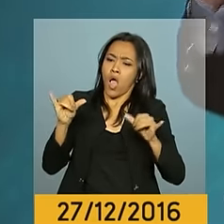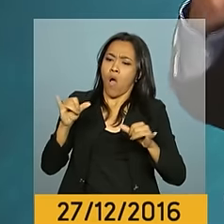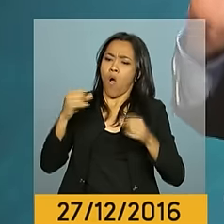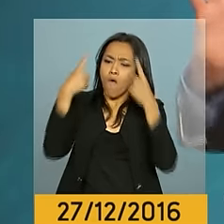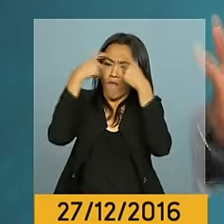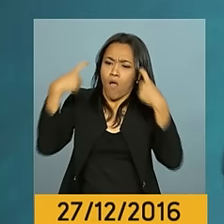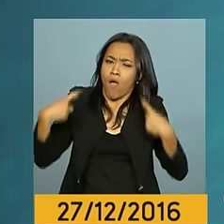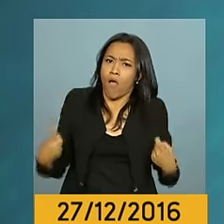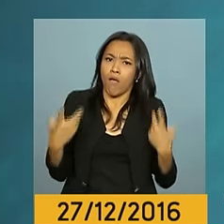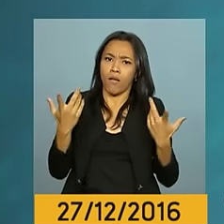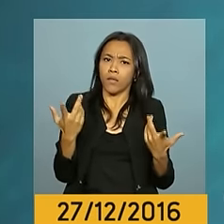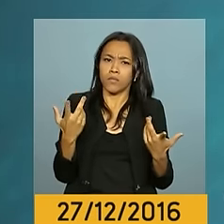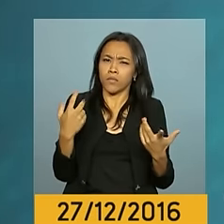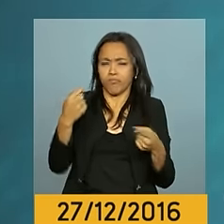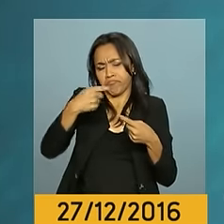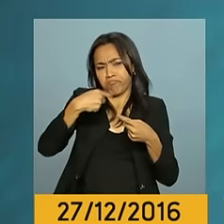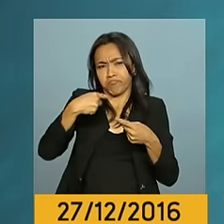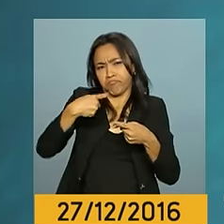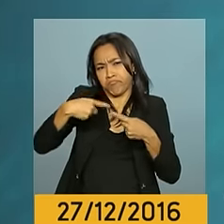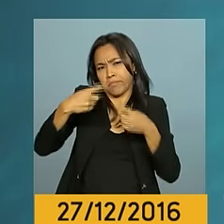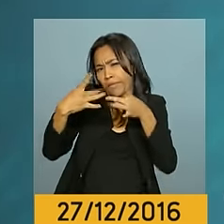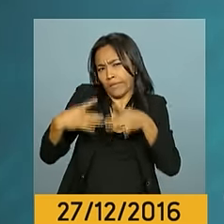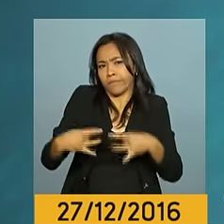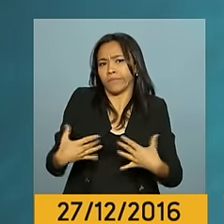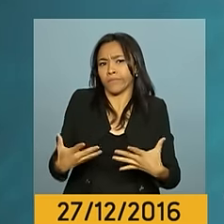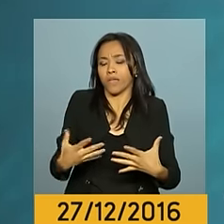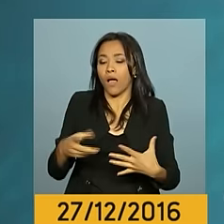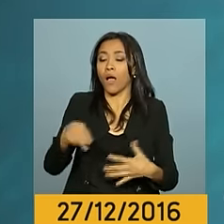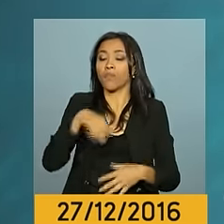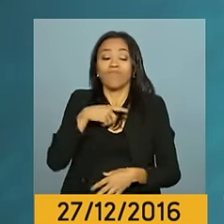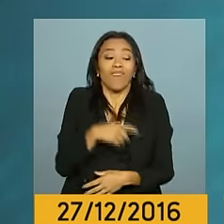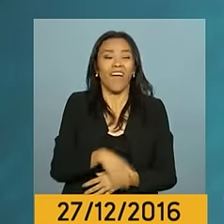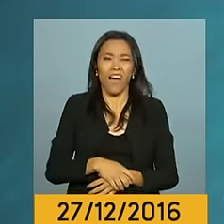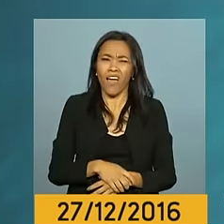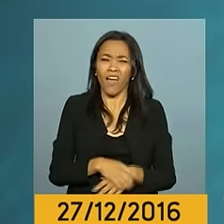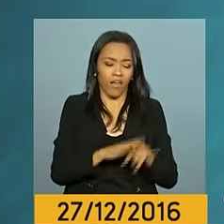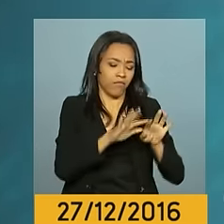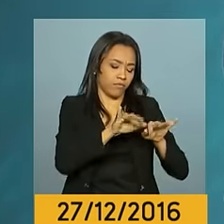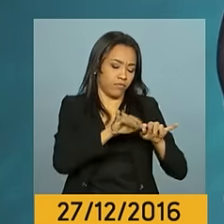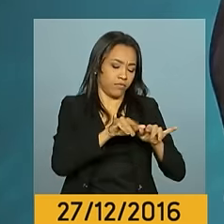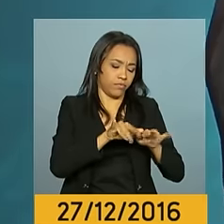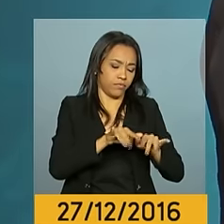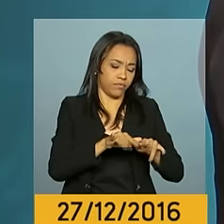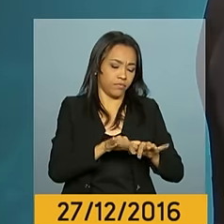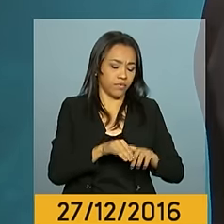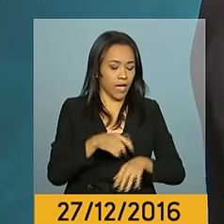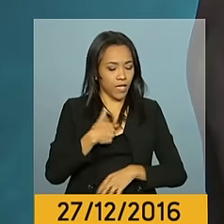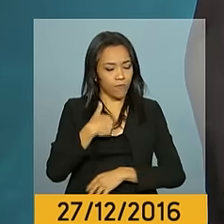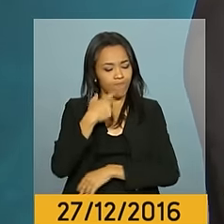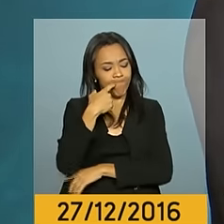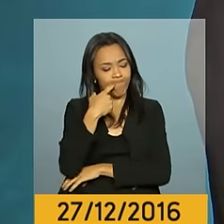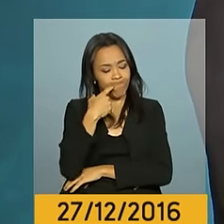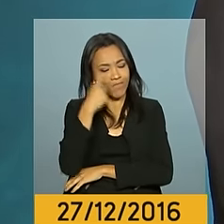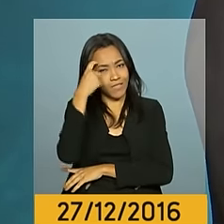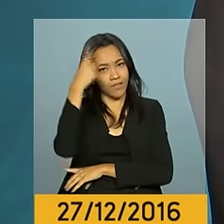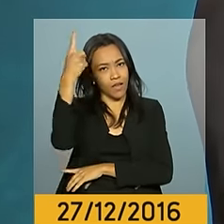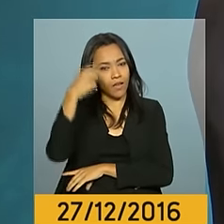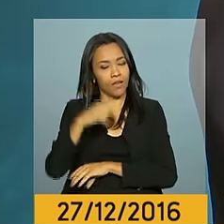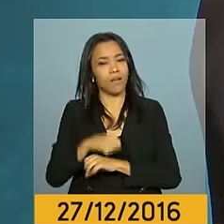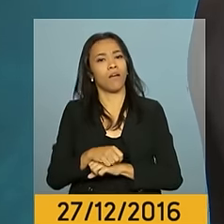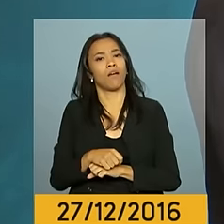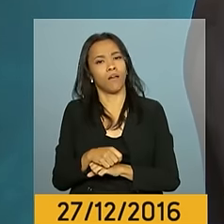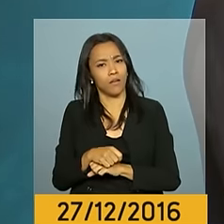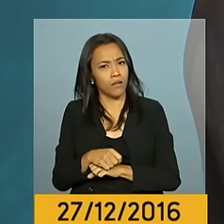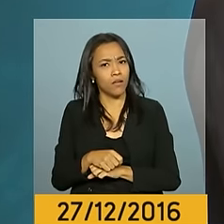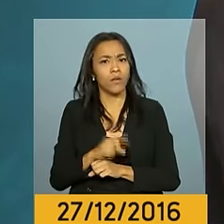agressão de qualquer natureza não somos levadas em conta eu naquele momento tive a ideia que não custou